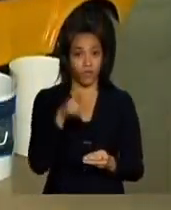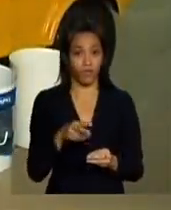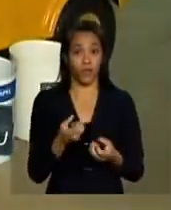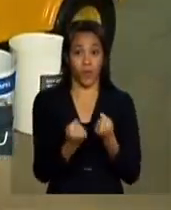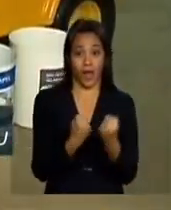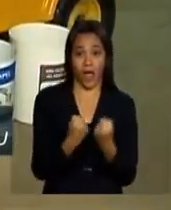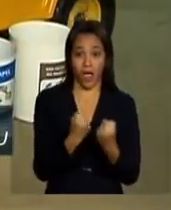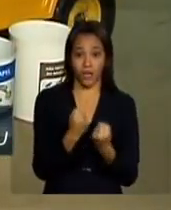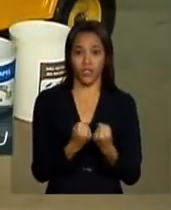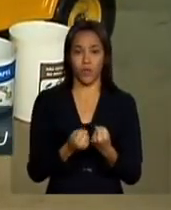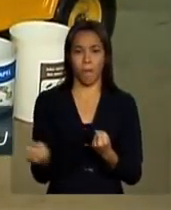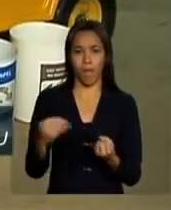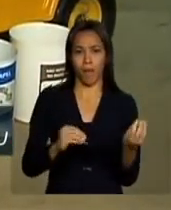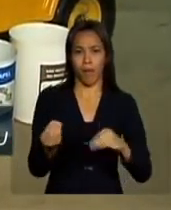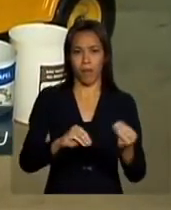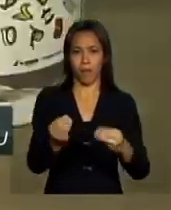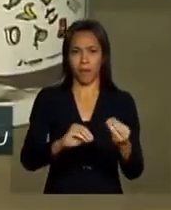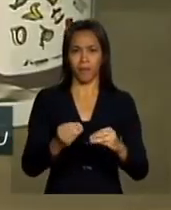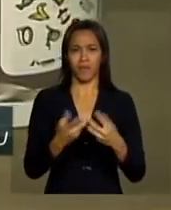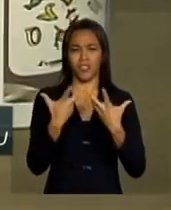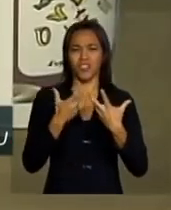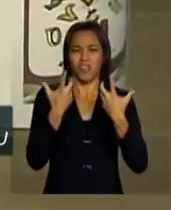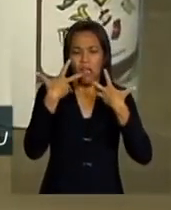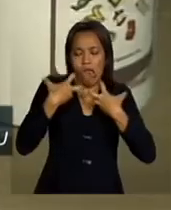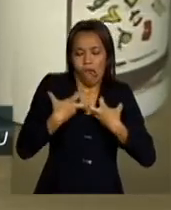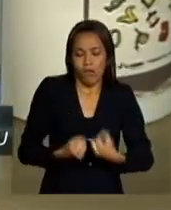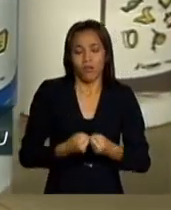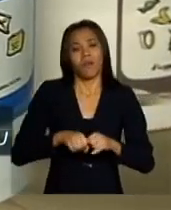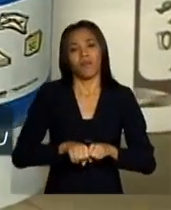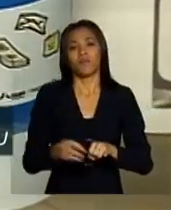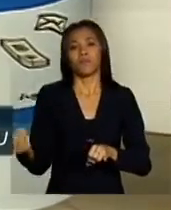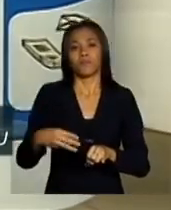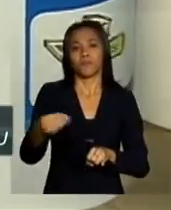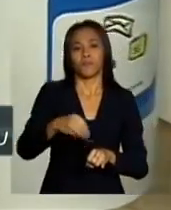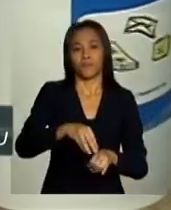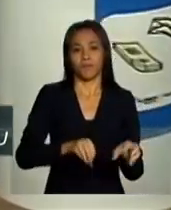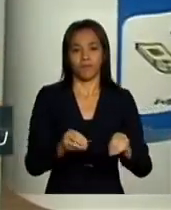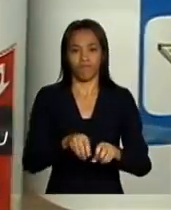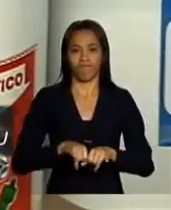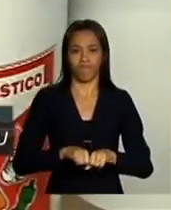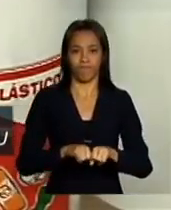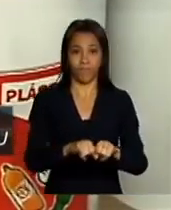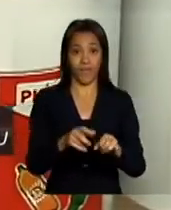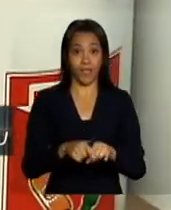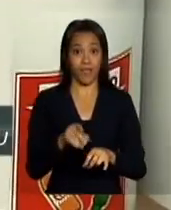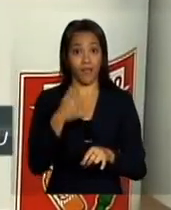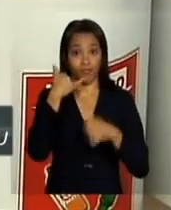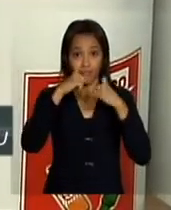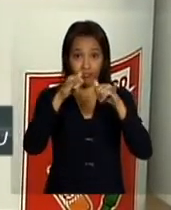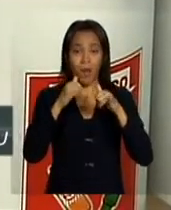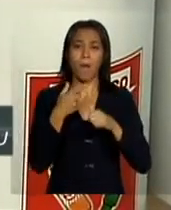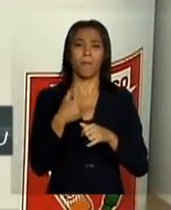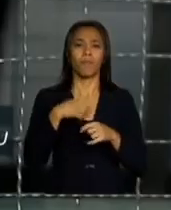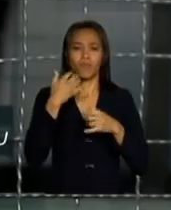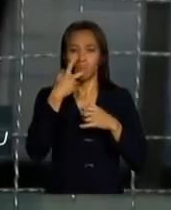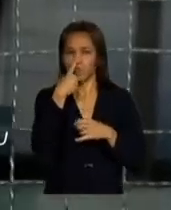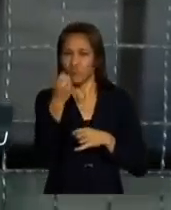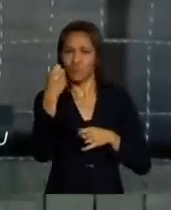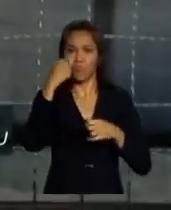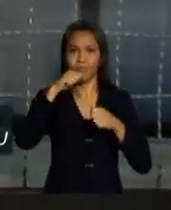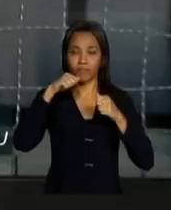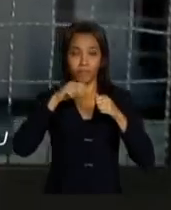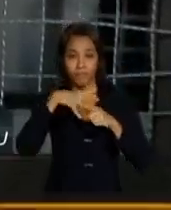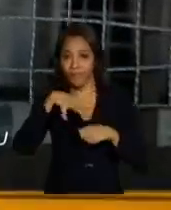catador, para que ele possa diminuir o seu esforço a transportar os resíduos que ele está coletando. E o fato de ele ser elétrico polui menos, então também está ligado a essa